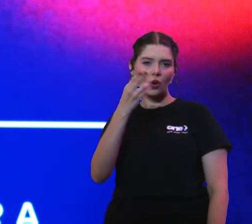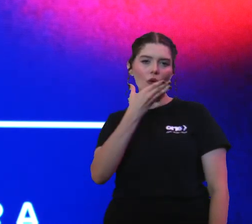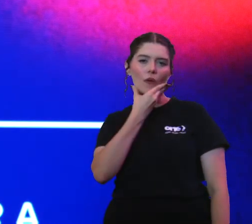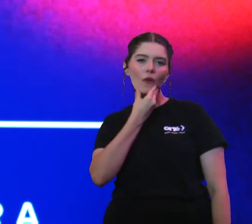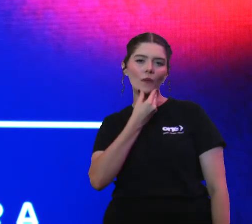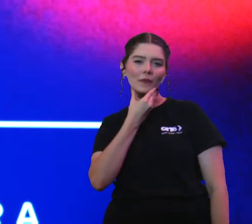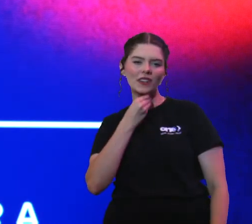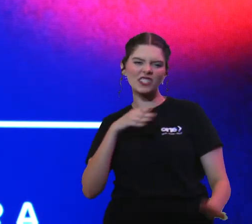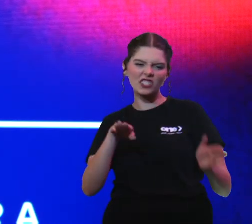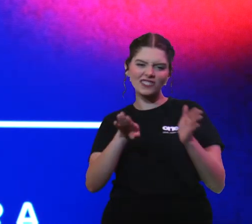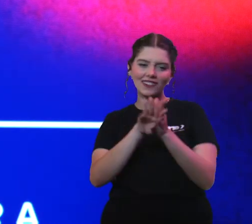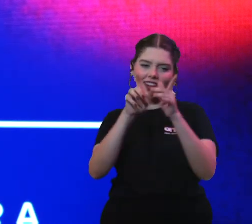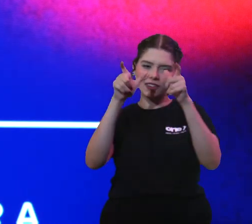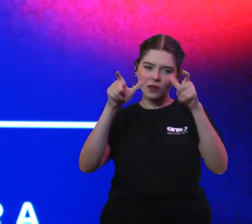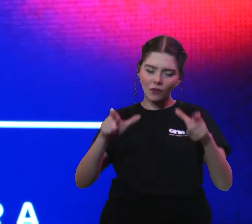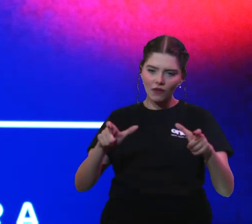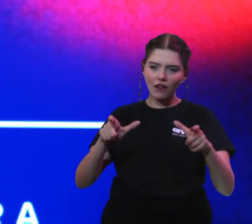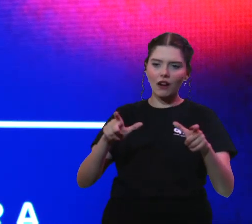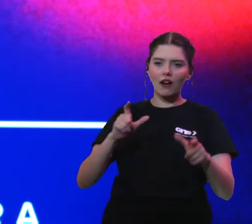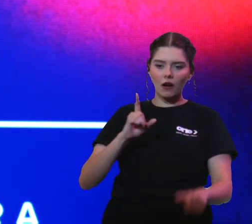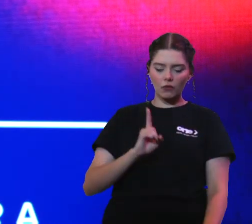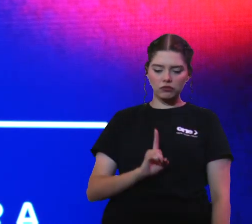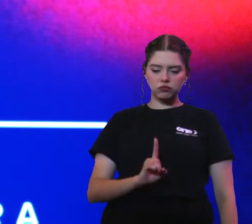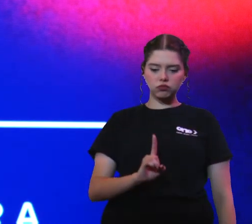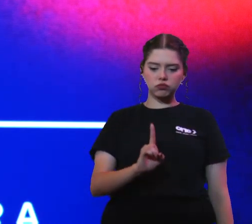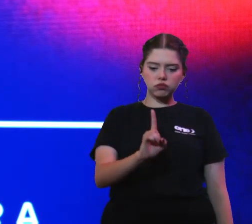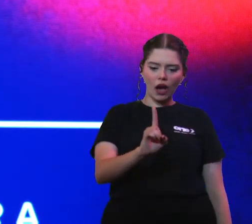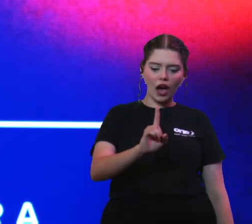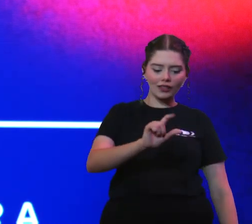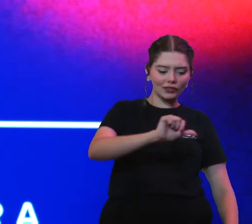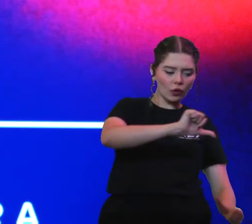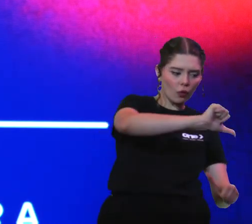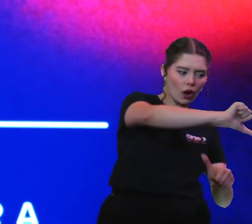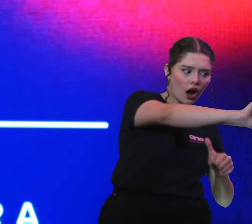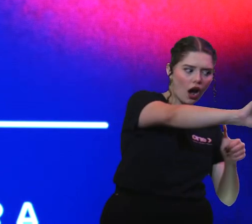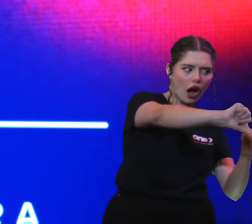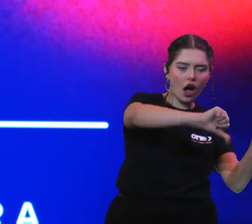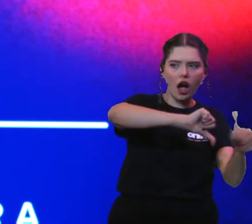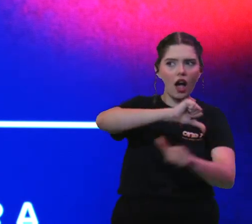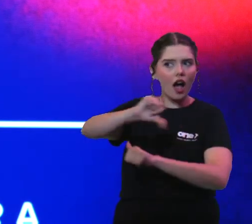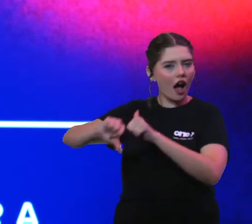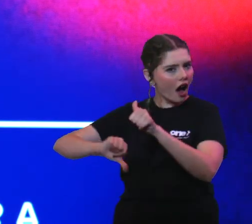diferente. O bagulho é doido. Está entendendo?